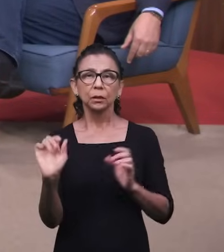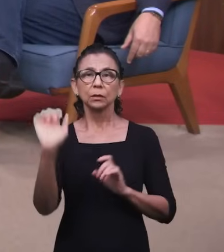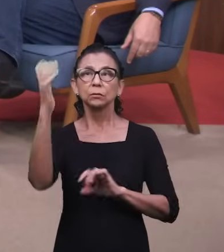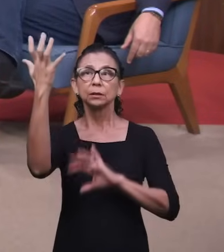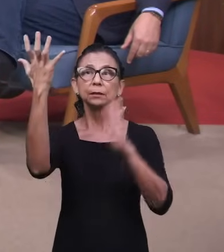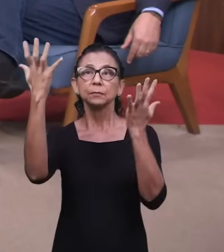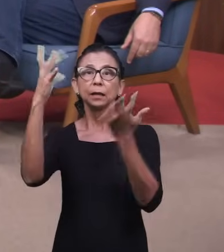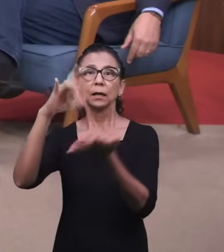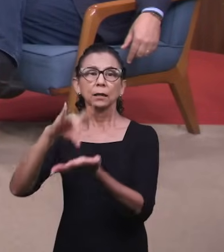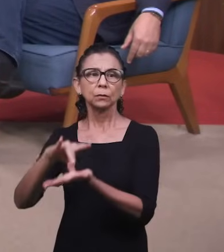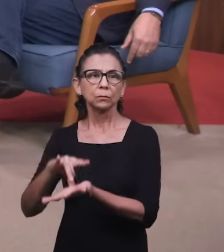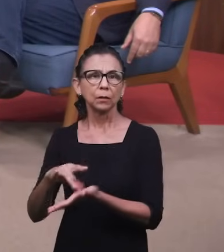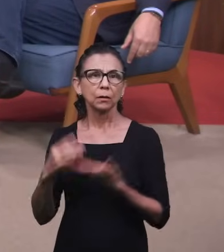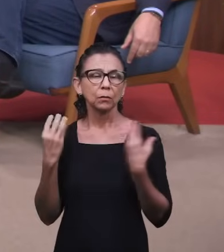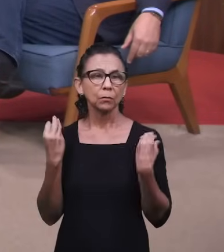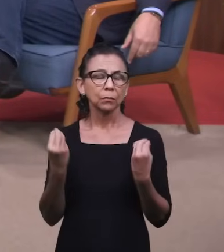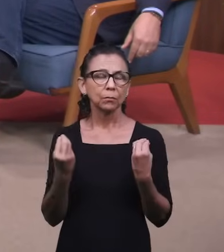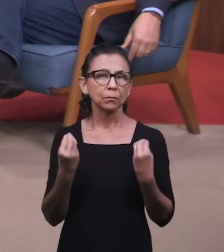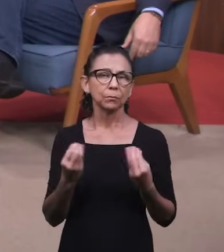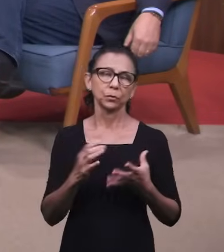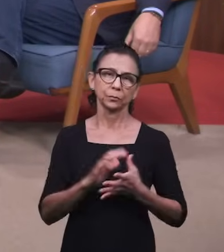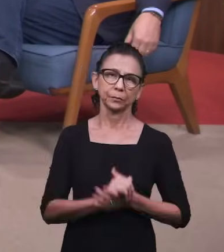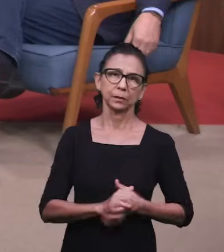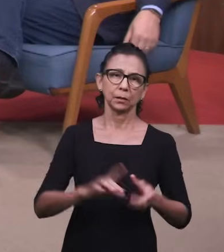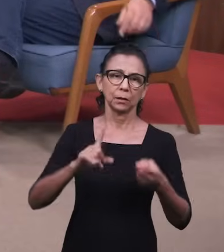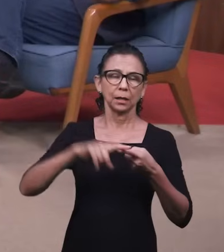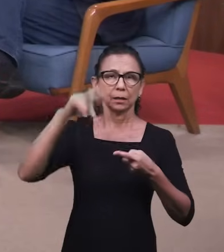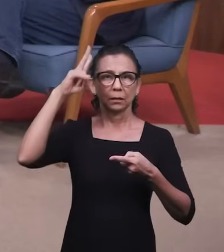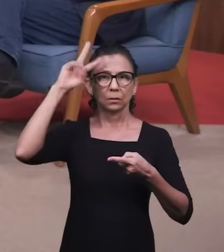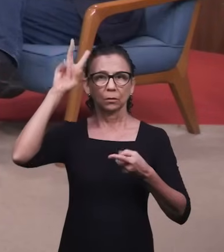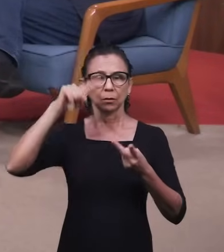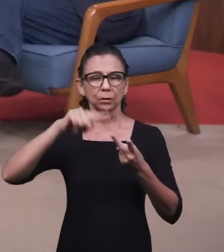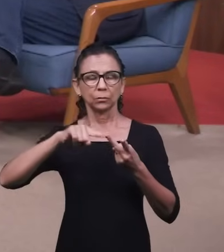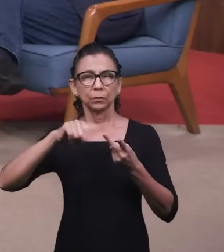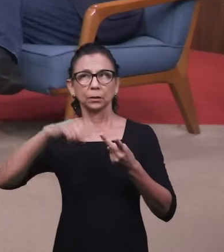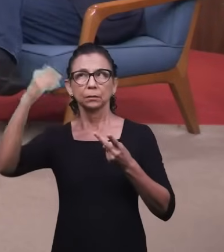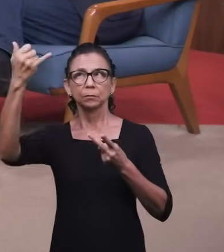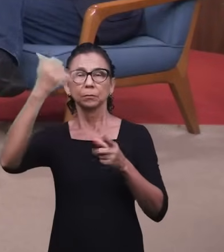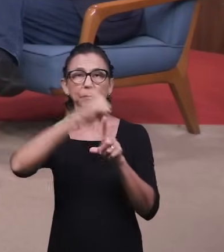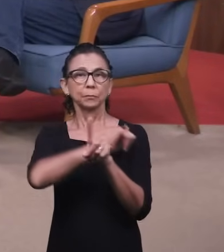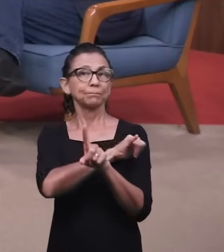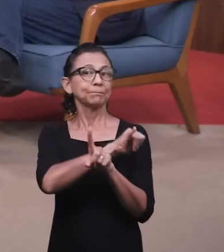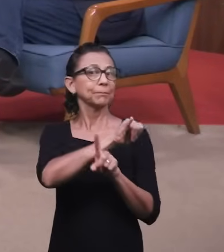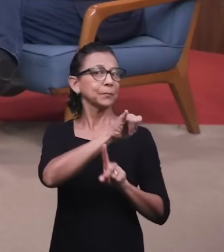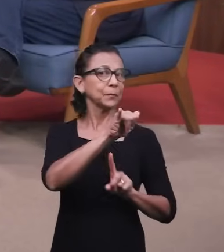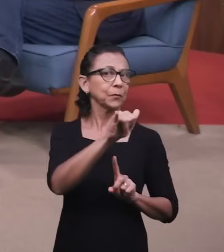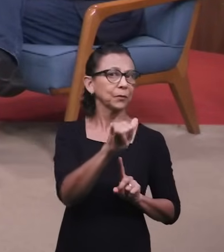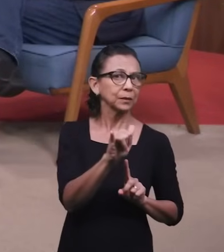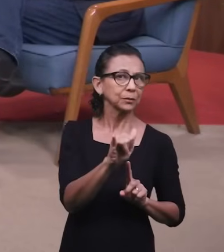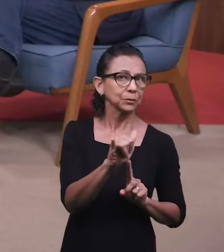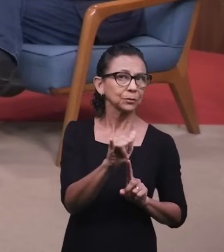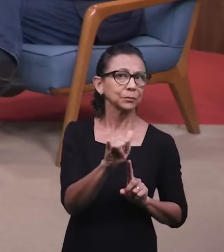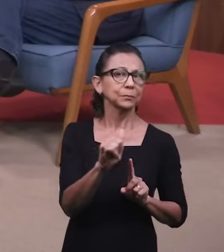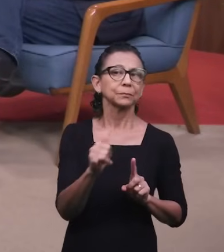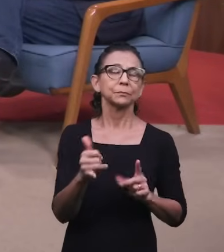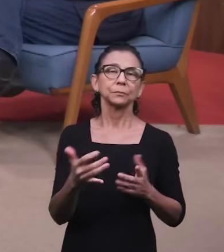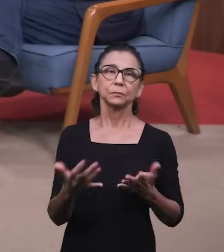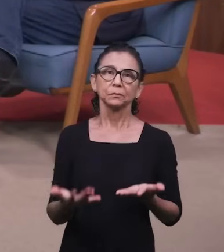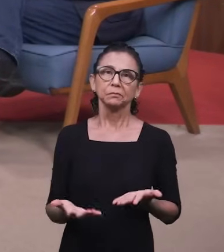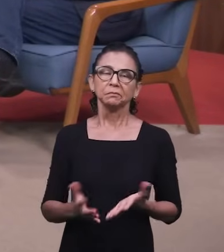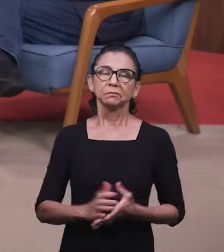Então, é o histórico e o profético. Então, nisso aí,